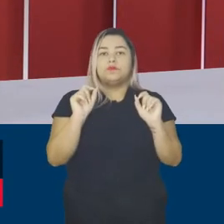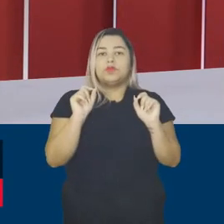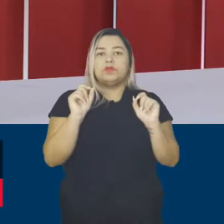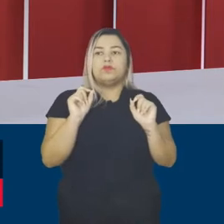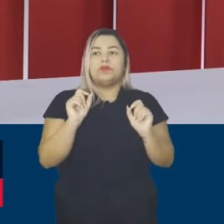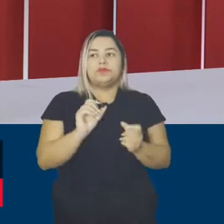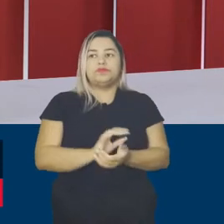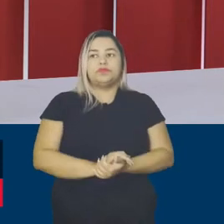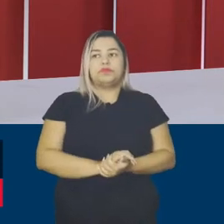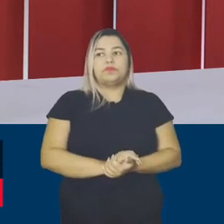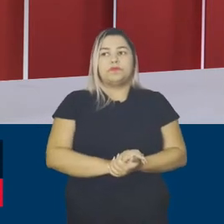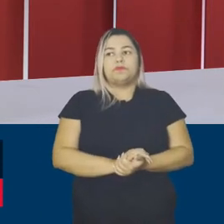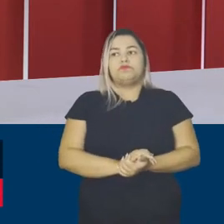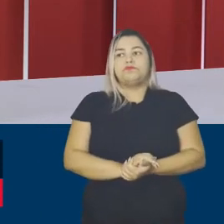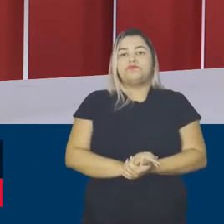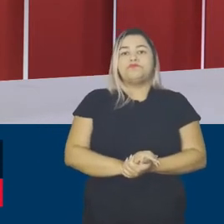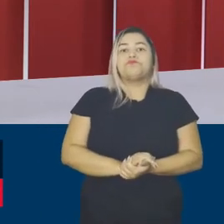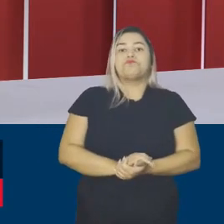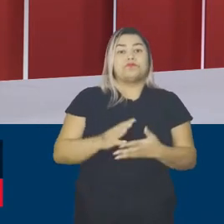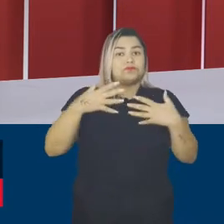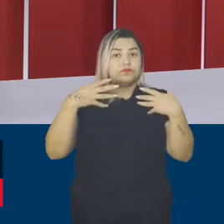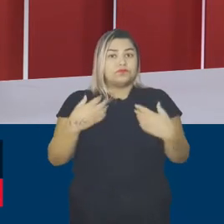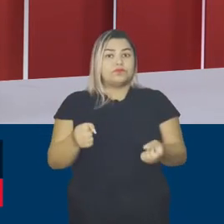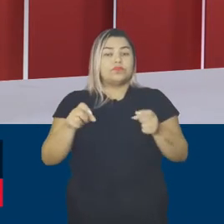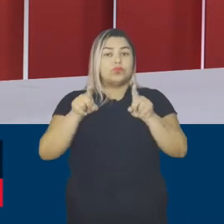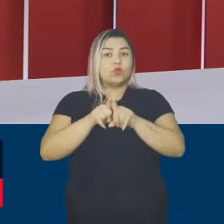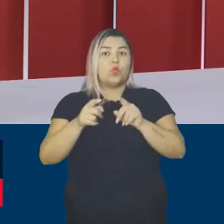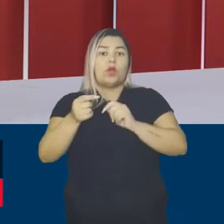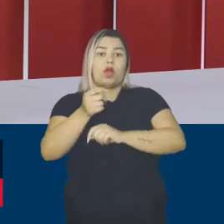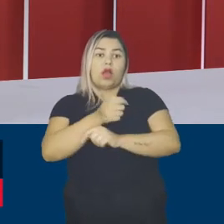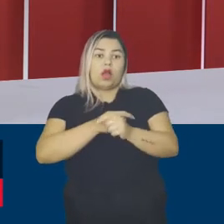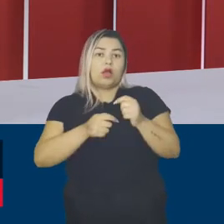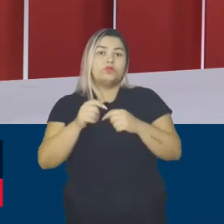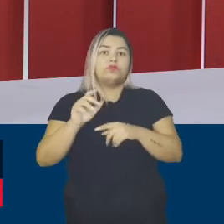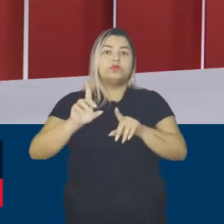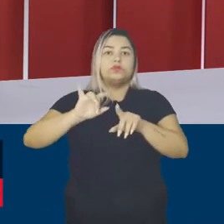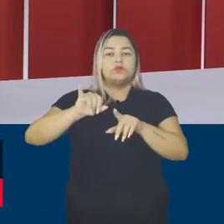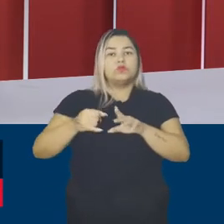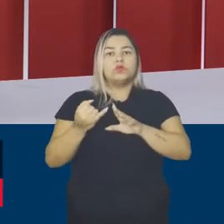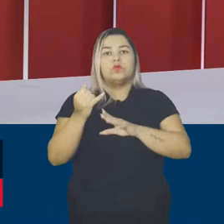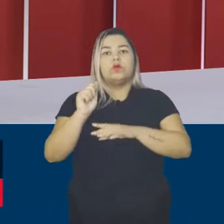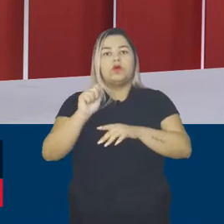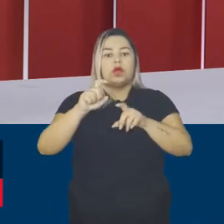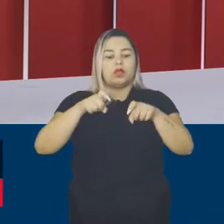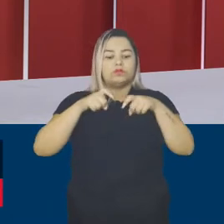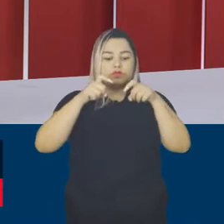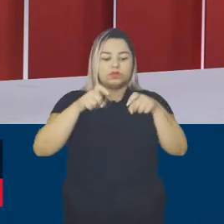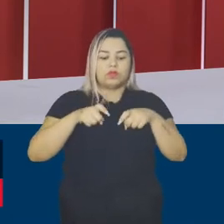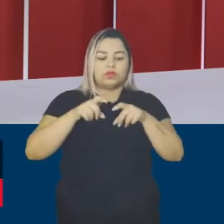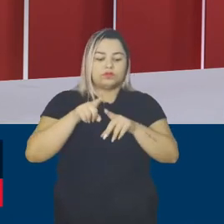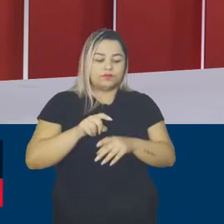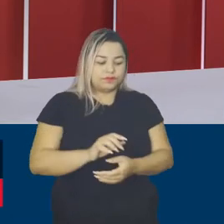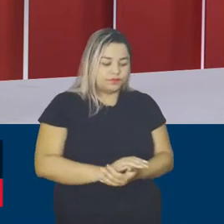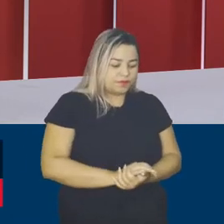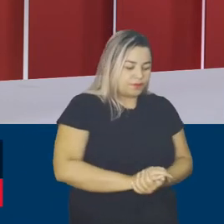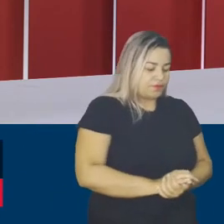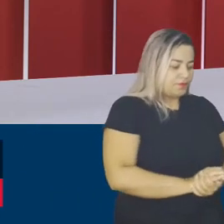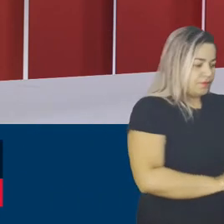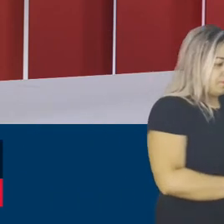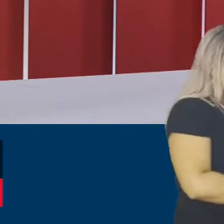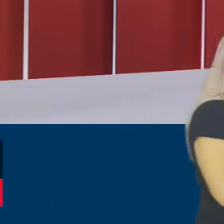que essa aceitação do alto investimento ali no agro, né, com crédito subsidiado,